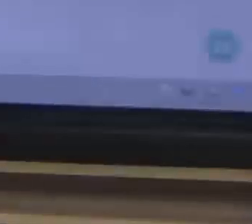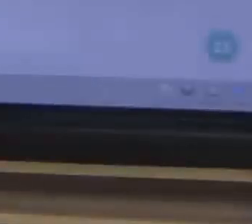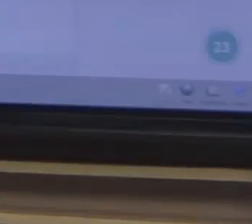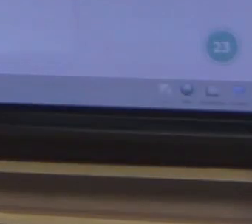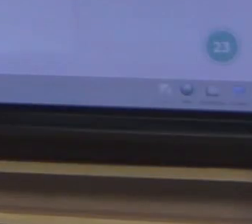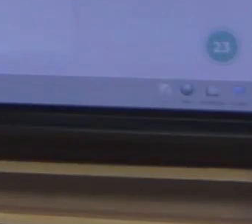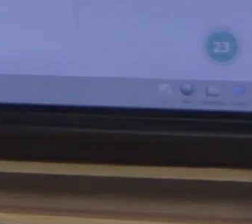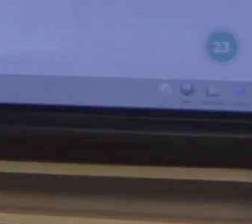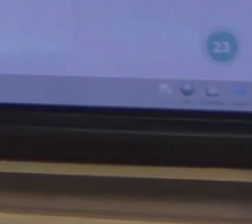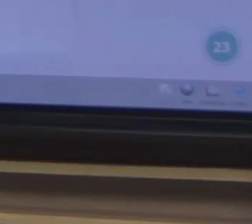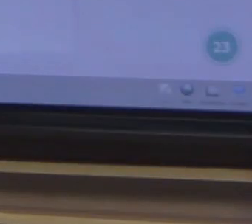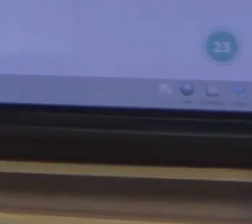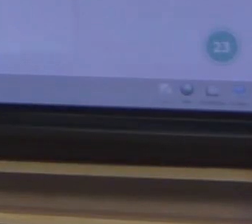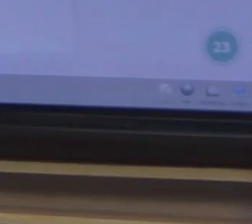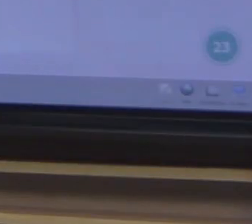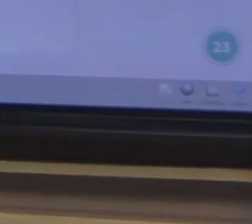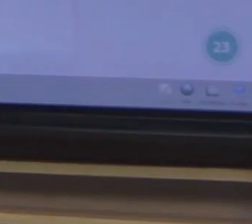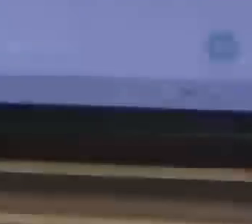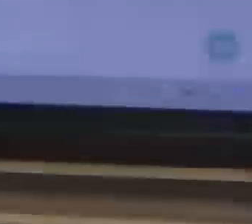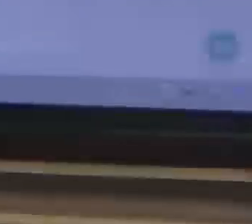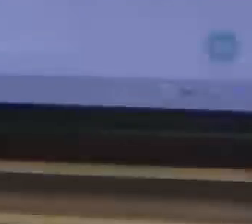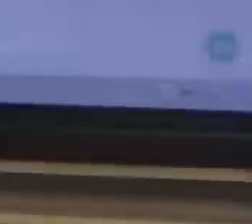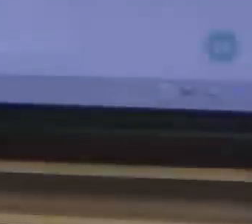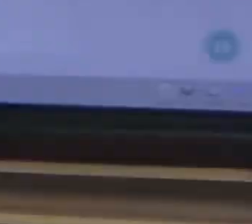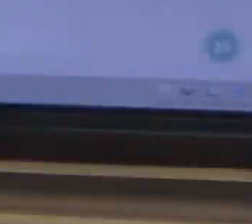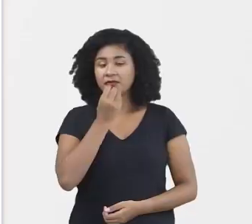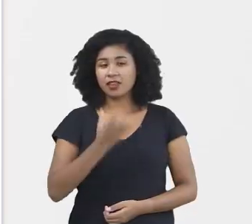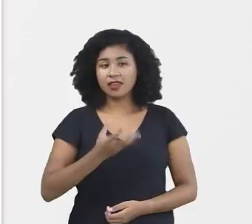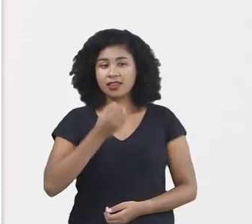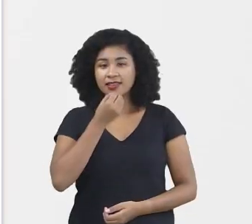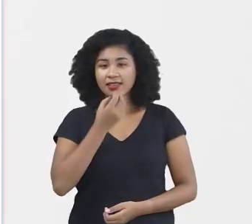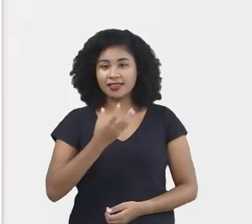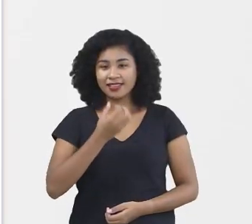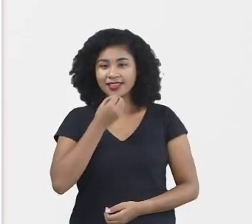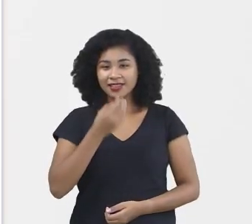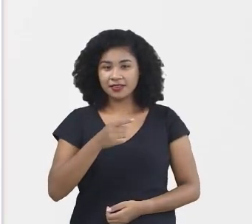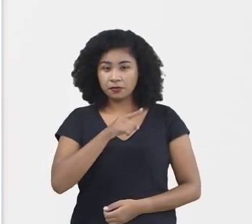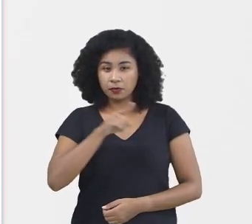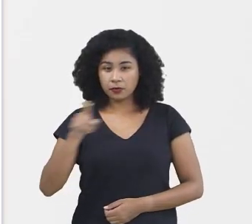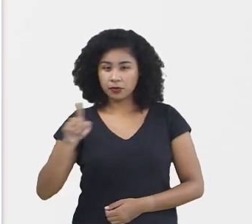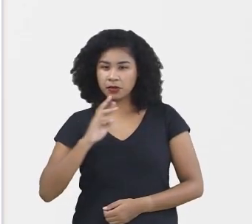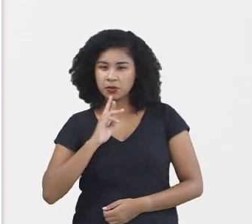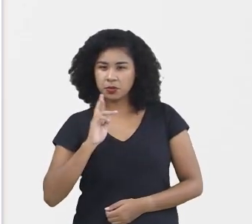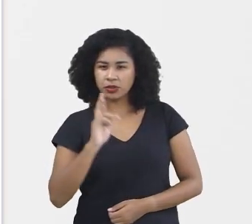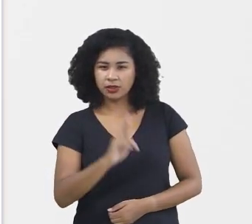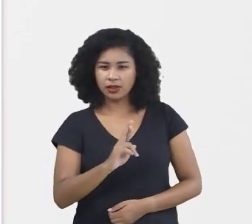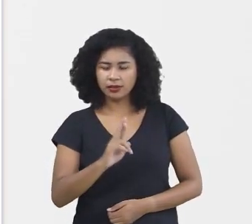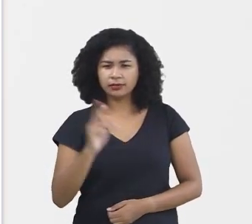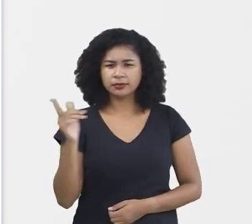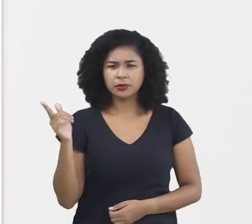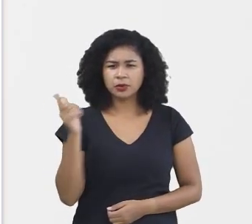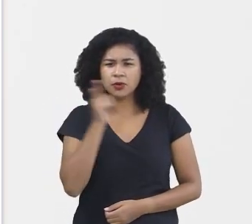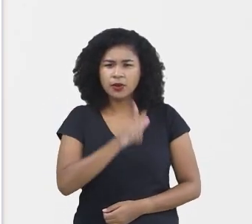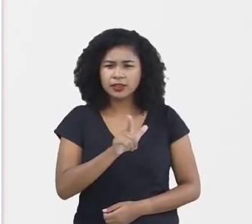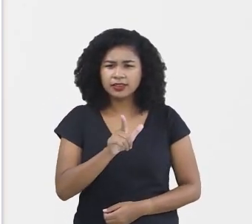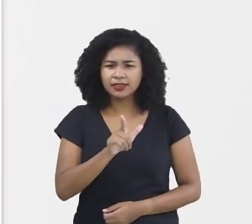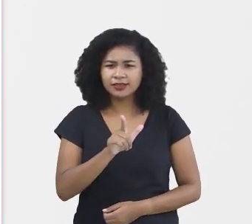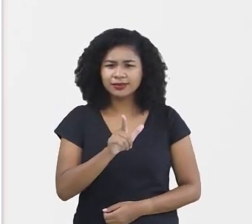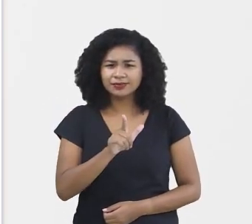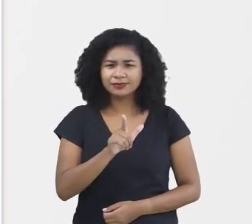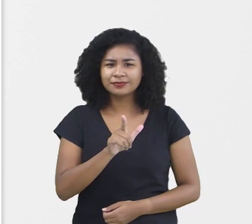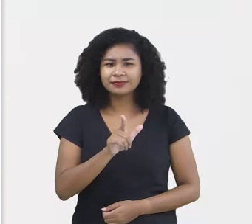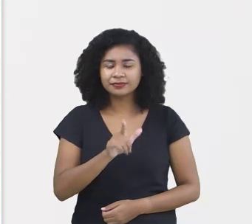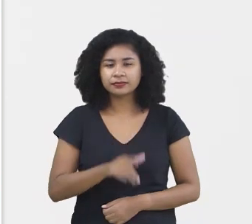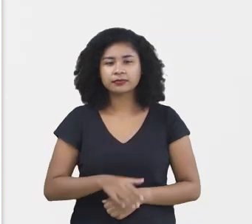Muito bem. Será que vocês conseguiram responder sobre a leitura desse texto, procurando o Firmin, né? Que começa